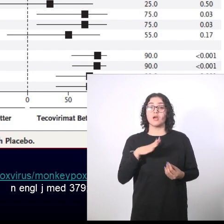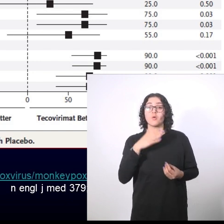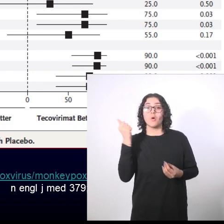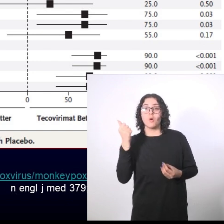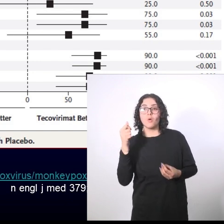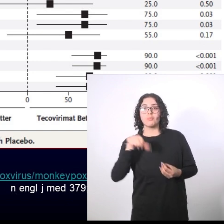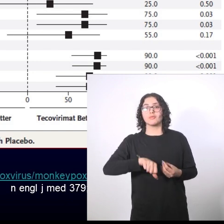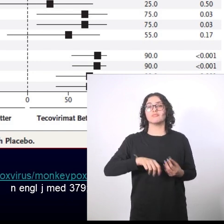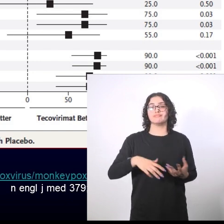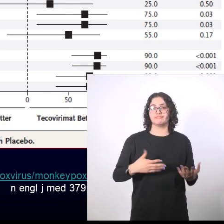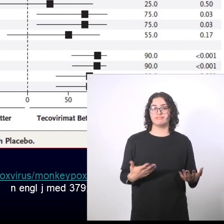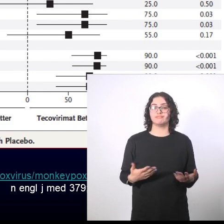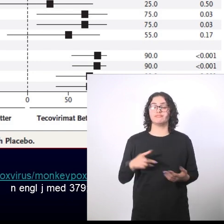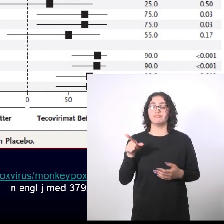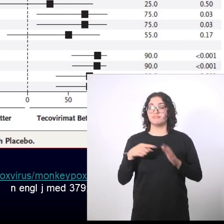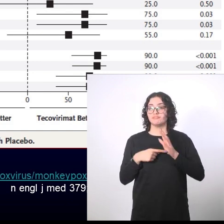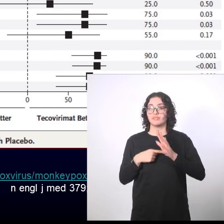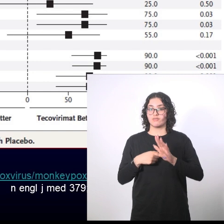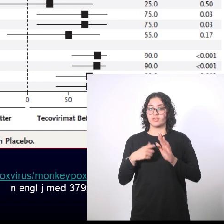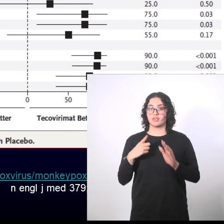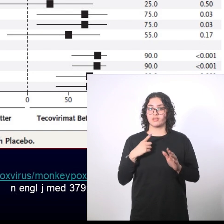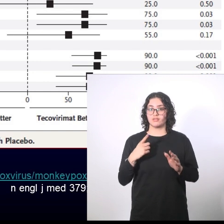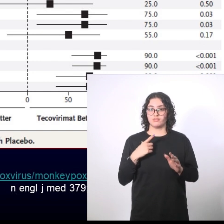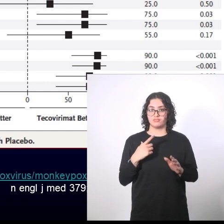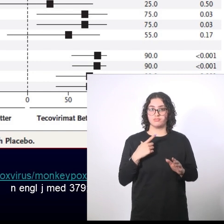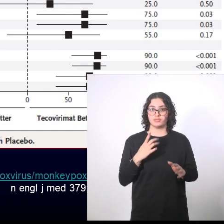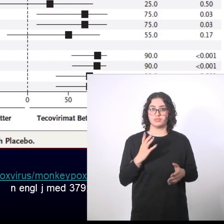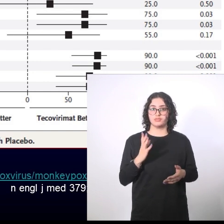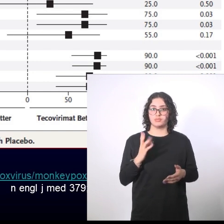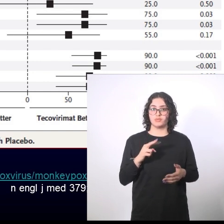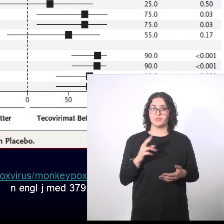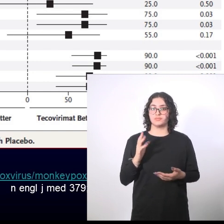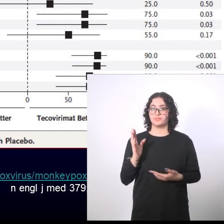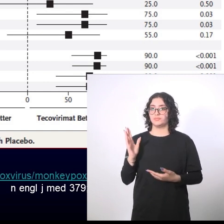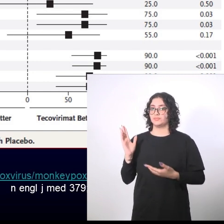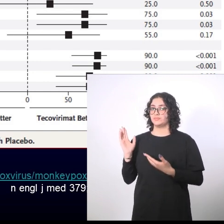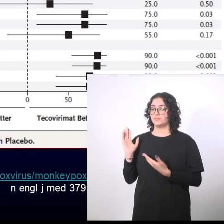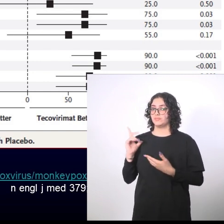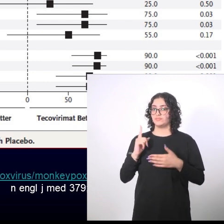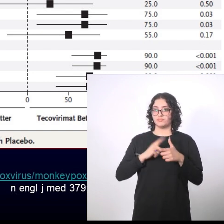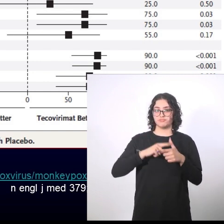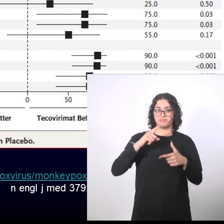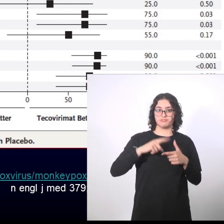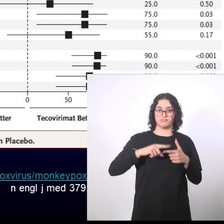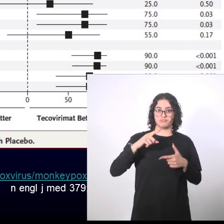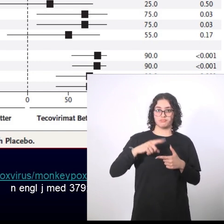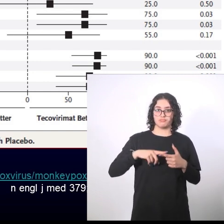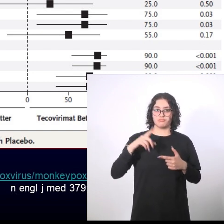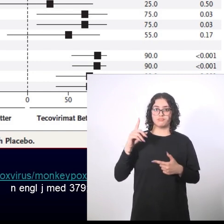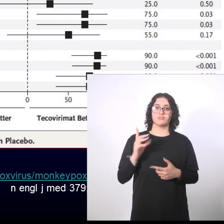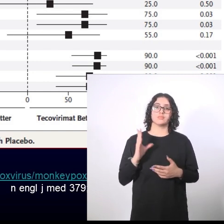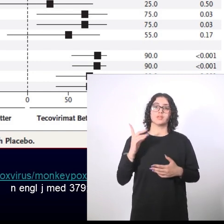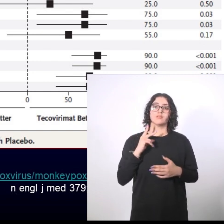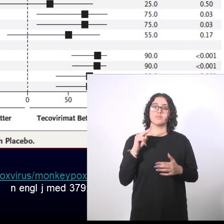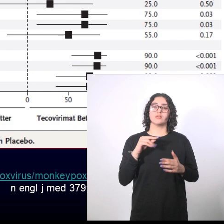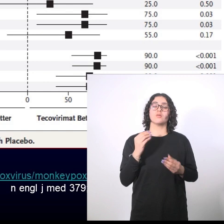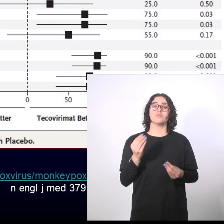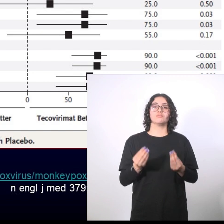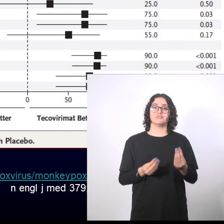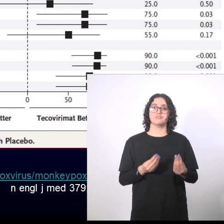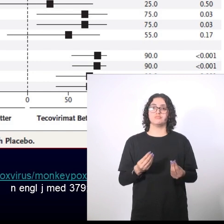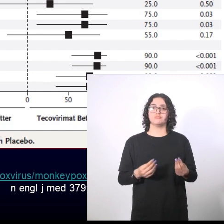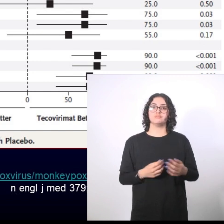que vocês estão vendo para a direita do gráfico de vocês mostrou benefício do tecovirimat e os intervalos de